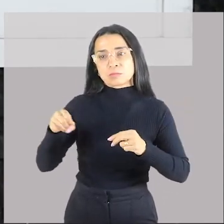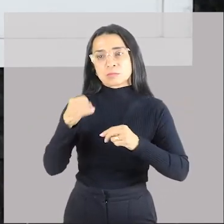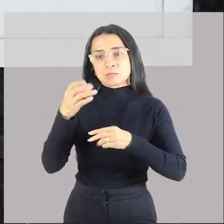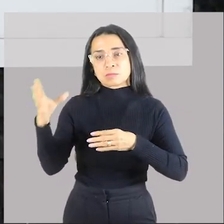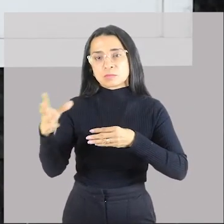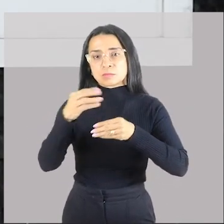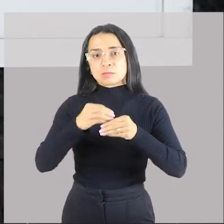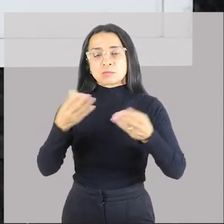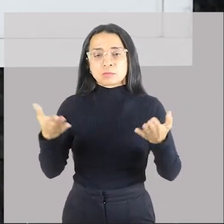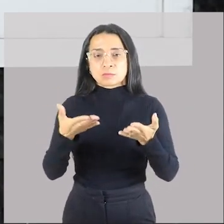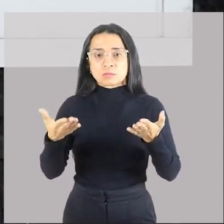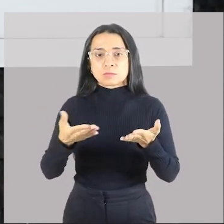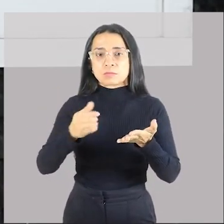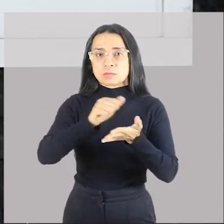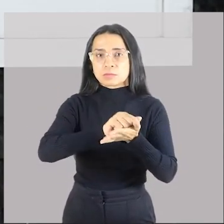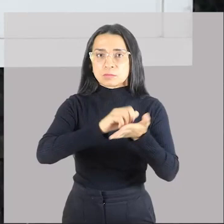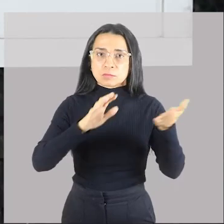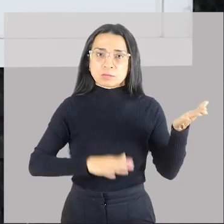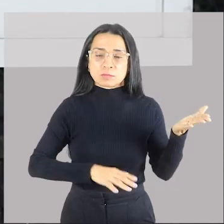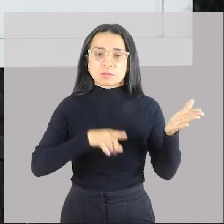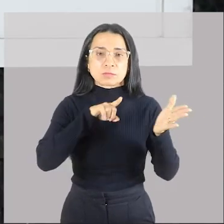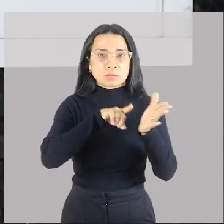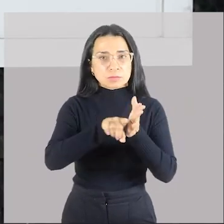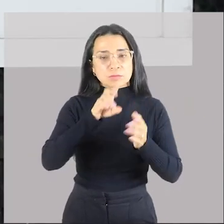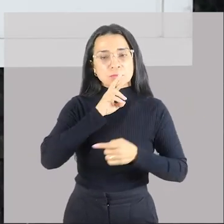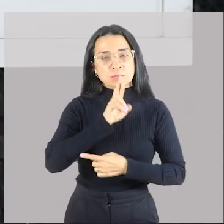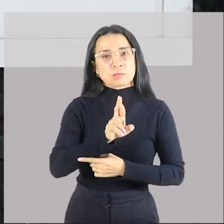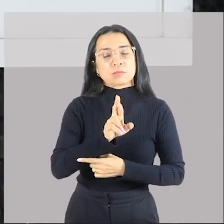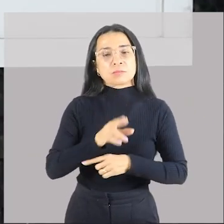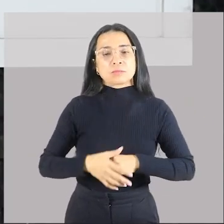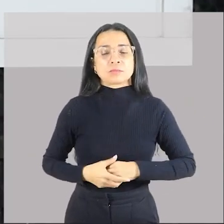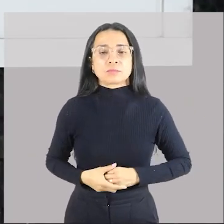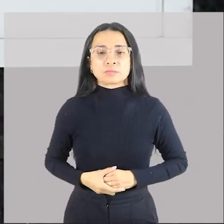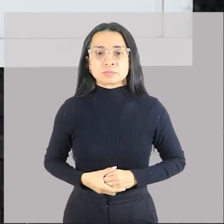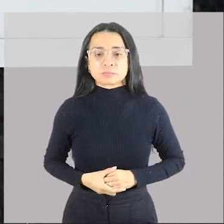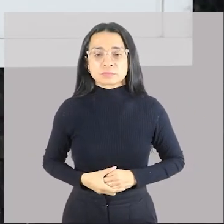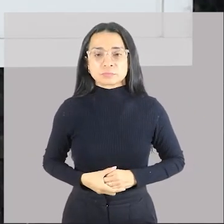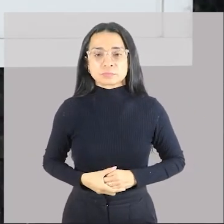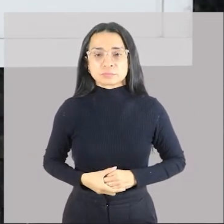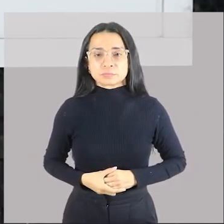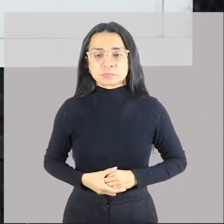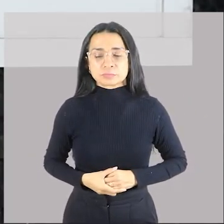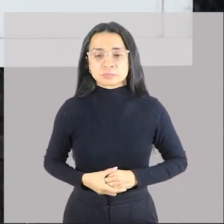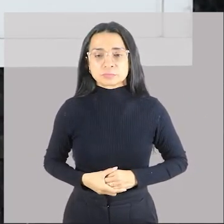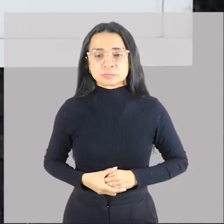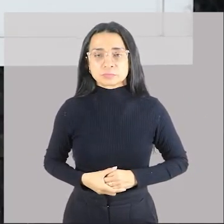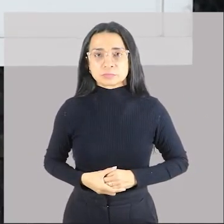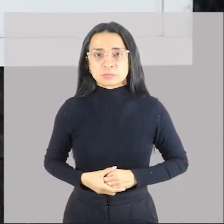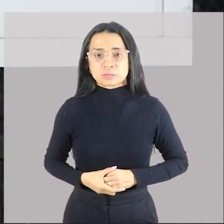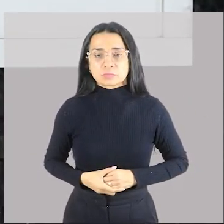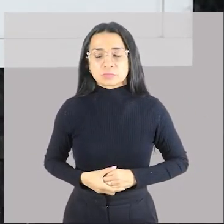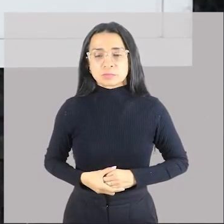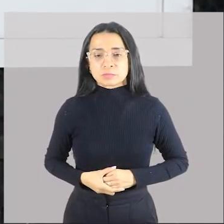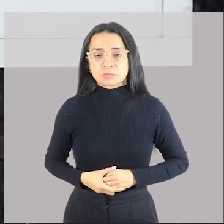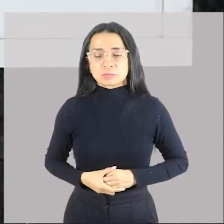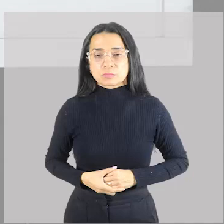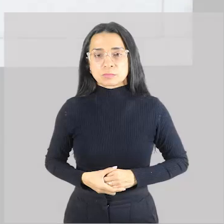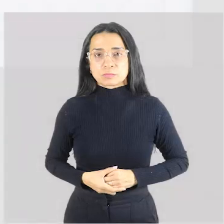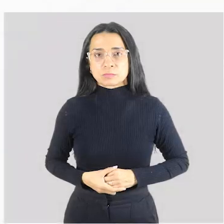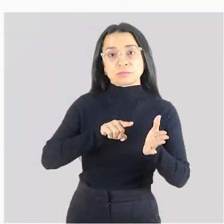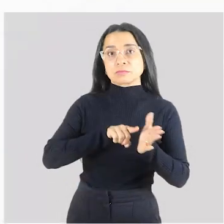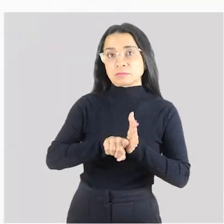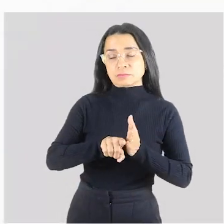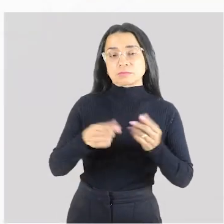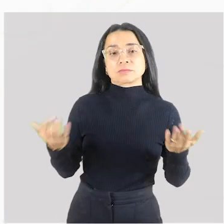agora partir para as questões. Vamos resolver alguns exercícios aí envolvendo juro composto. Beleza? Vamos